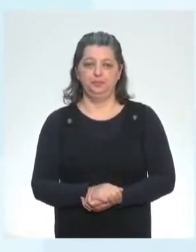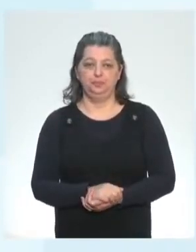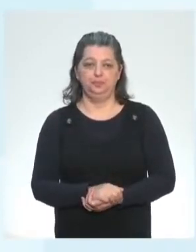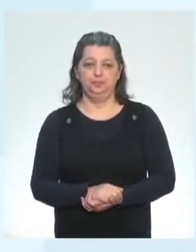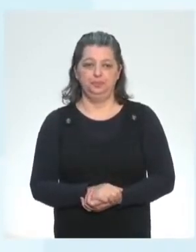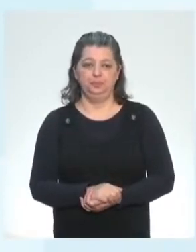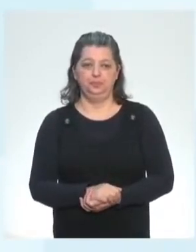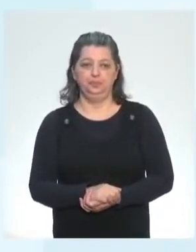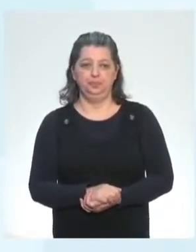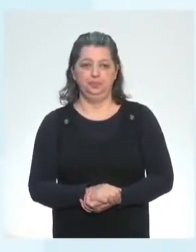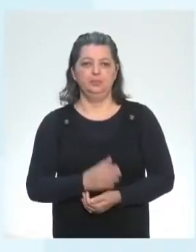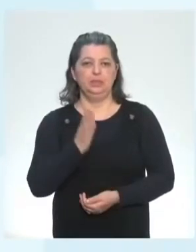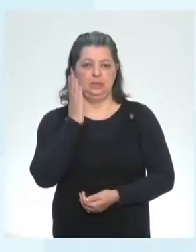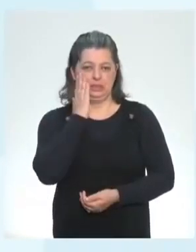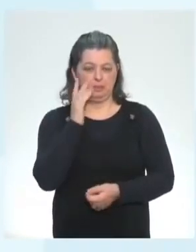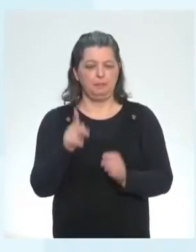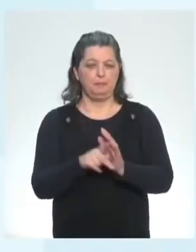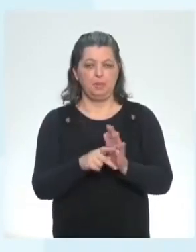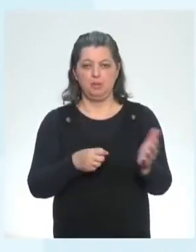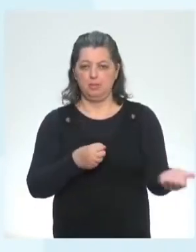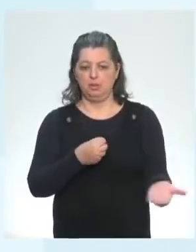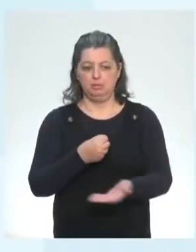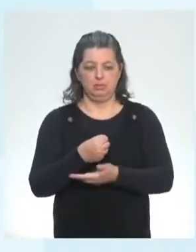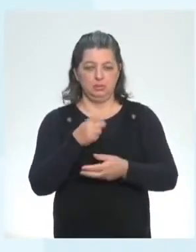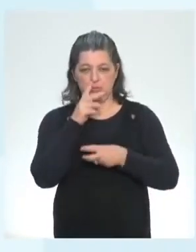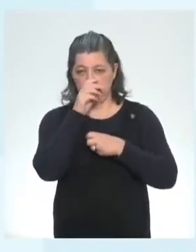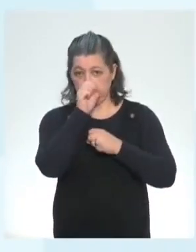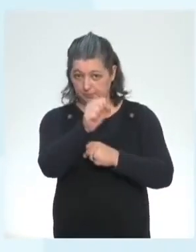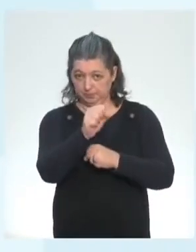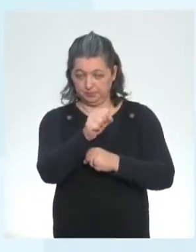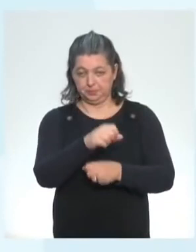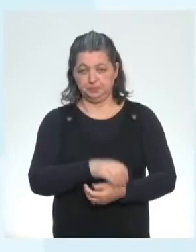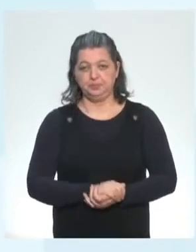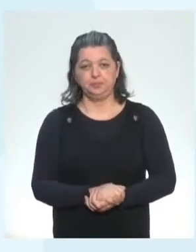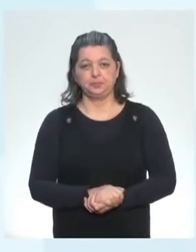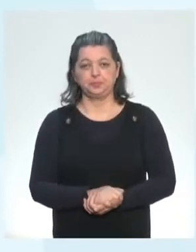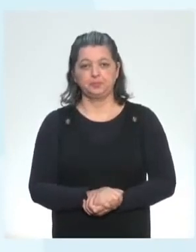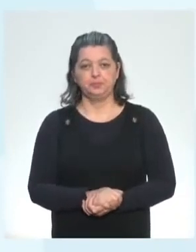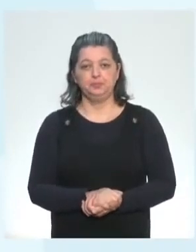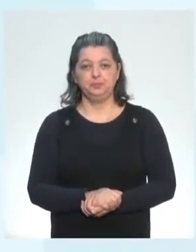Lembrando que essa aqui é a base forte.